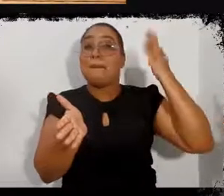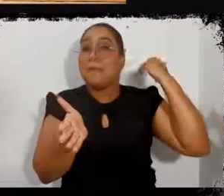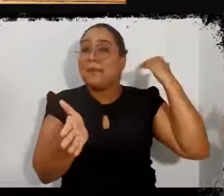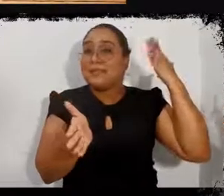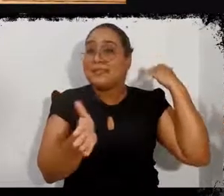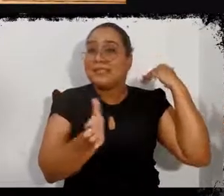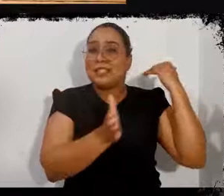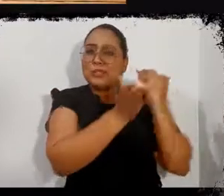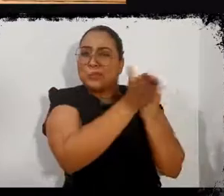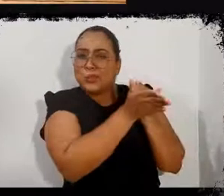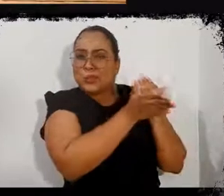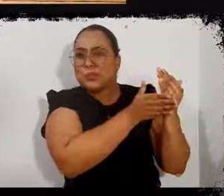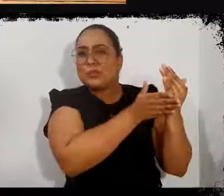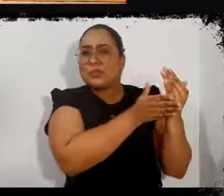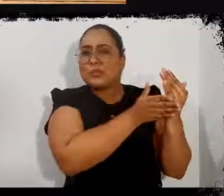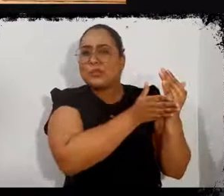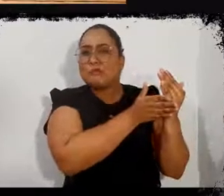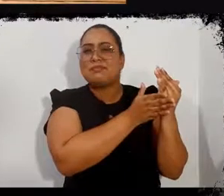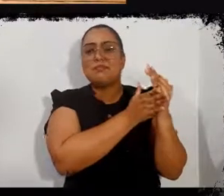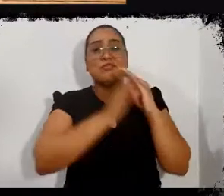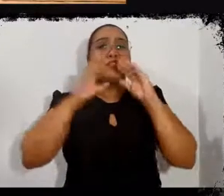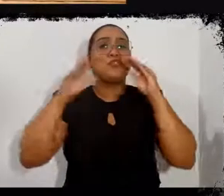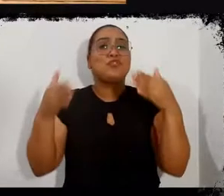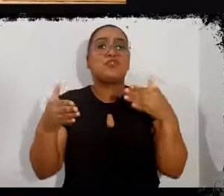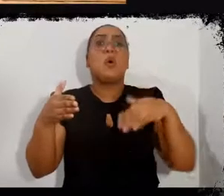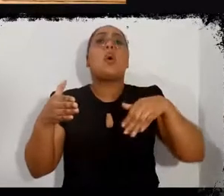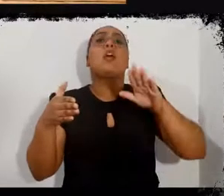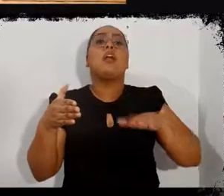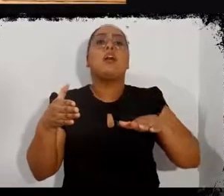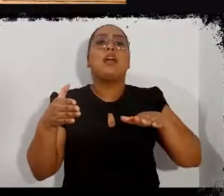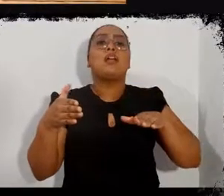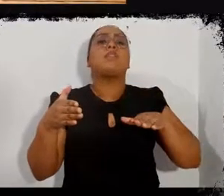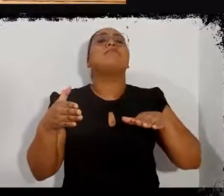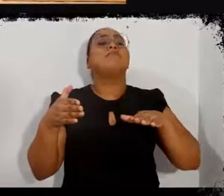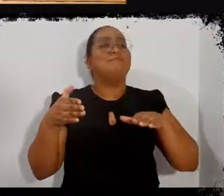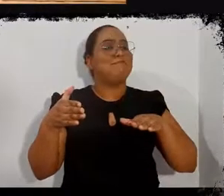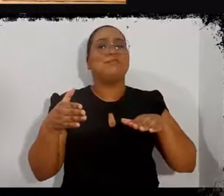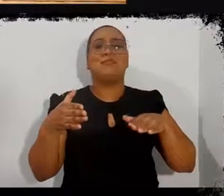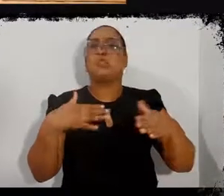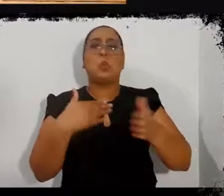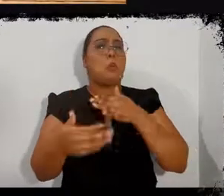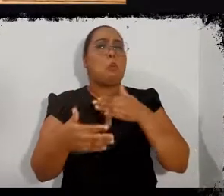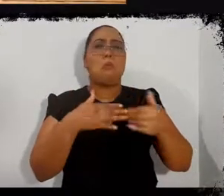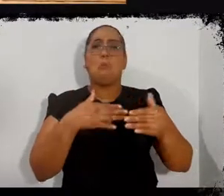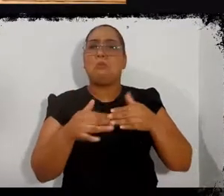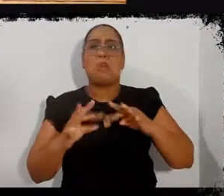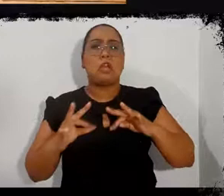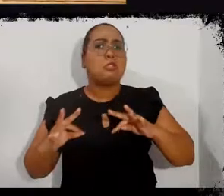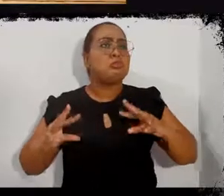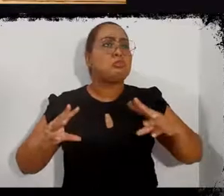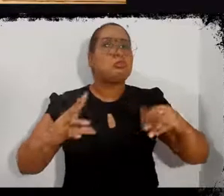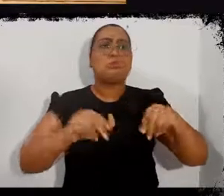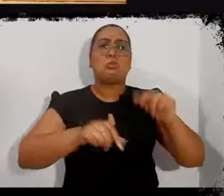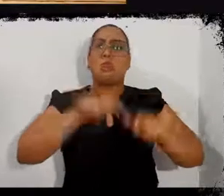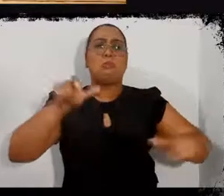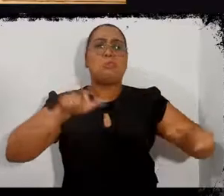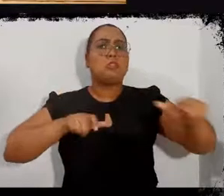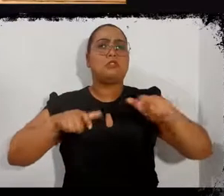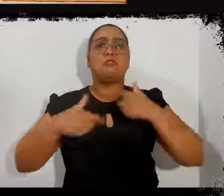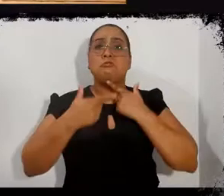origem eram dirigidos a todos aqueles